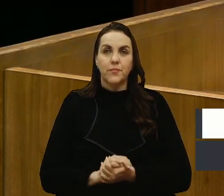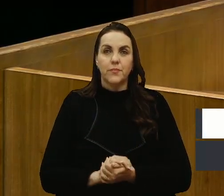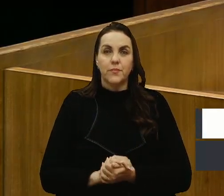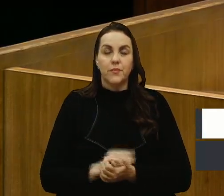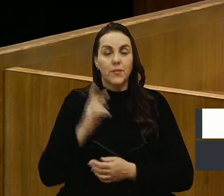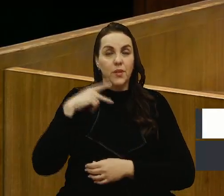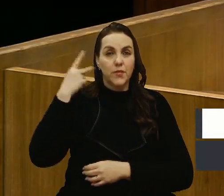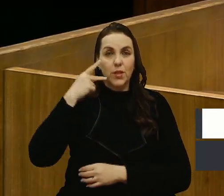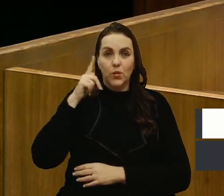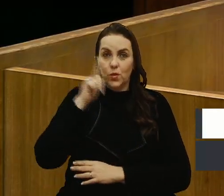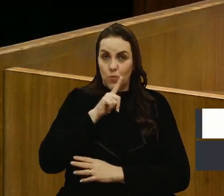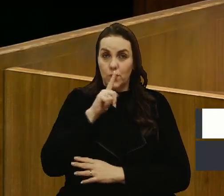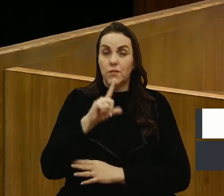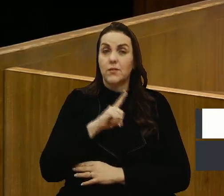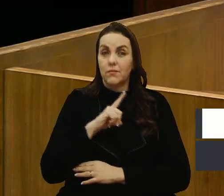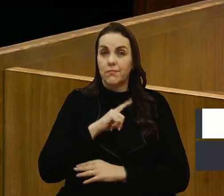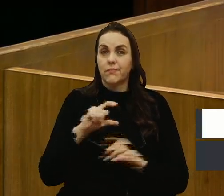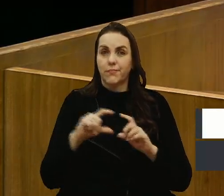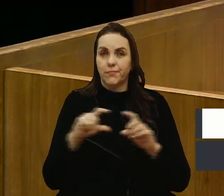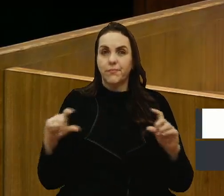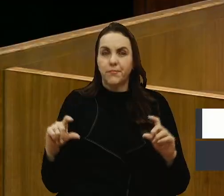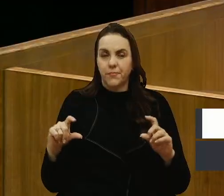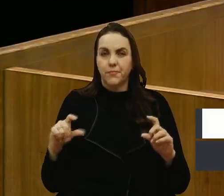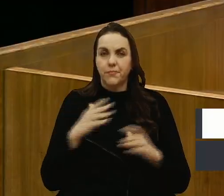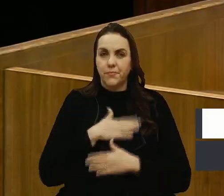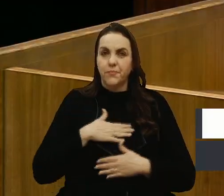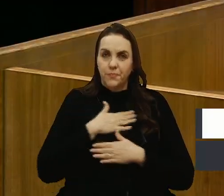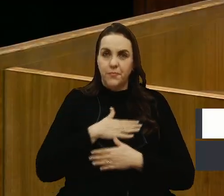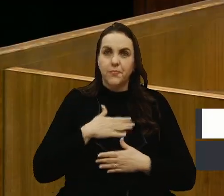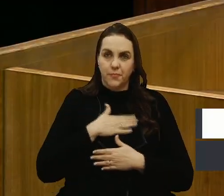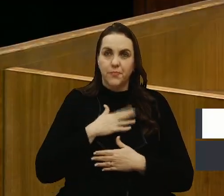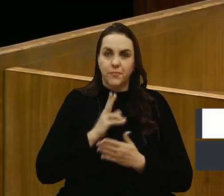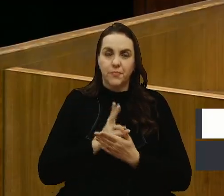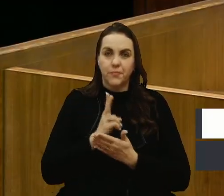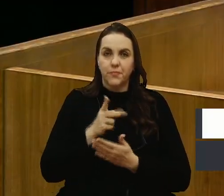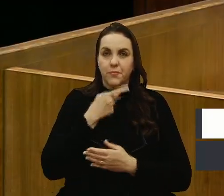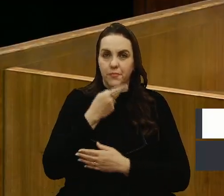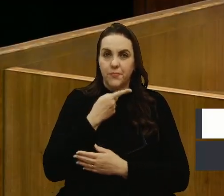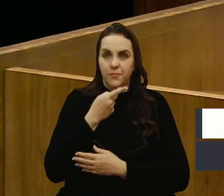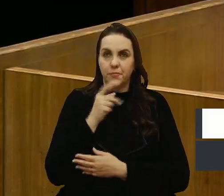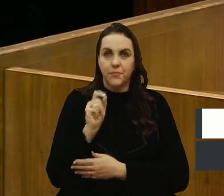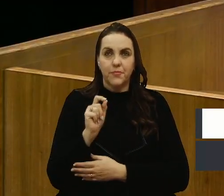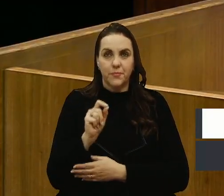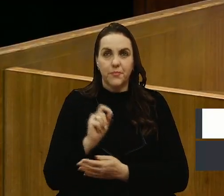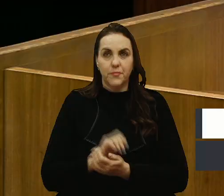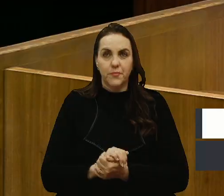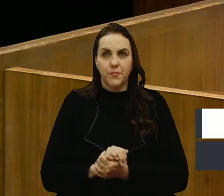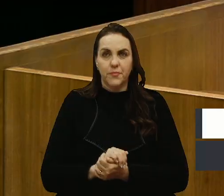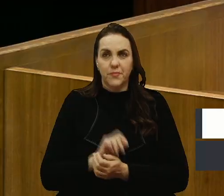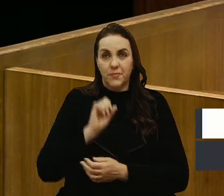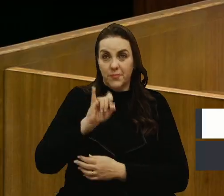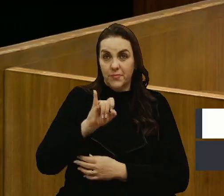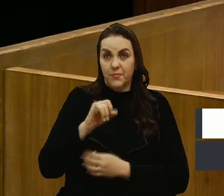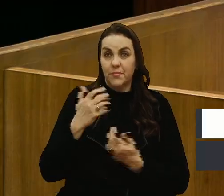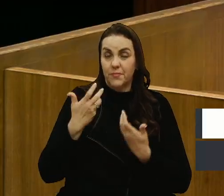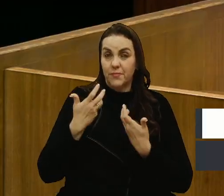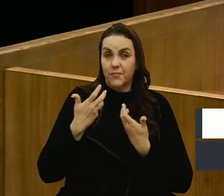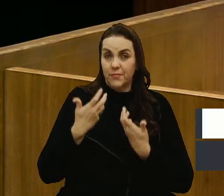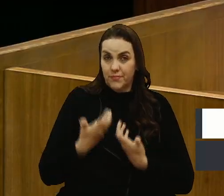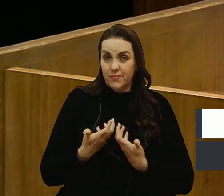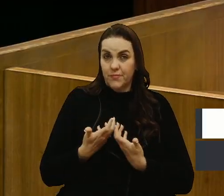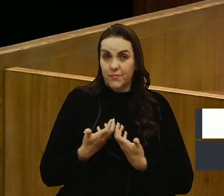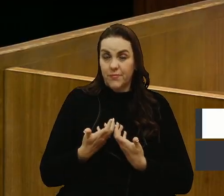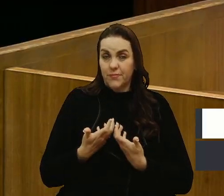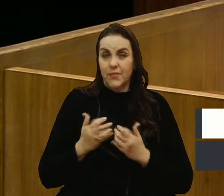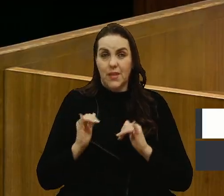Vereador Lucas, tem uma frase que eu gosto muito de dizer, que é assim: se tu tá cansado,